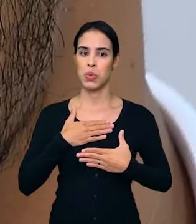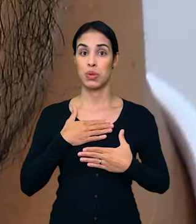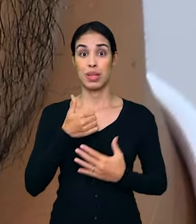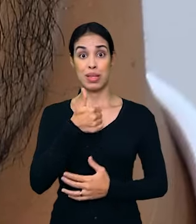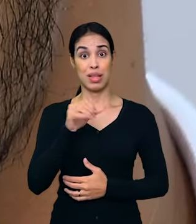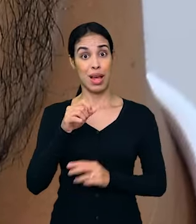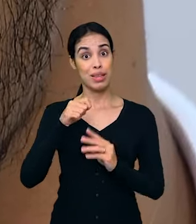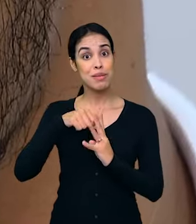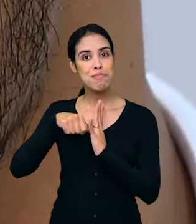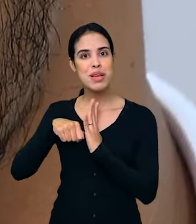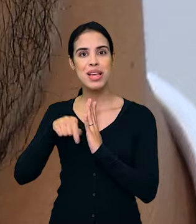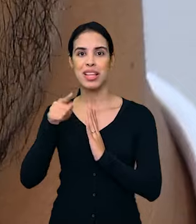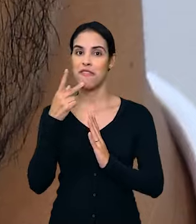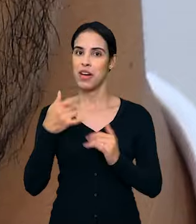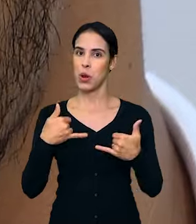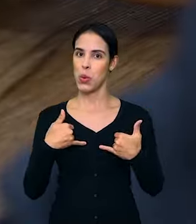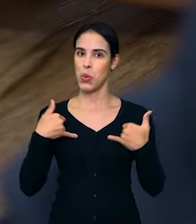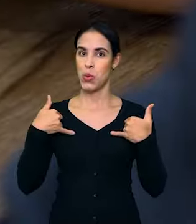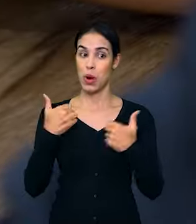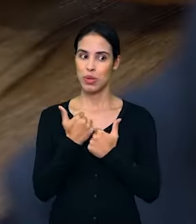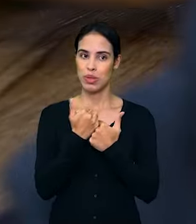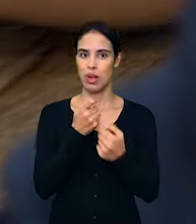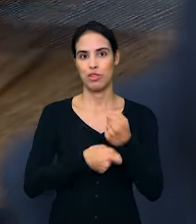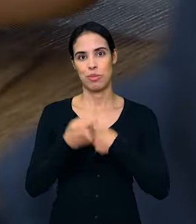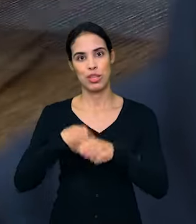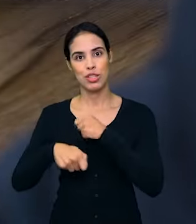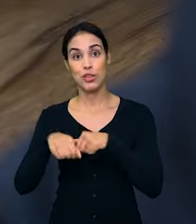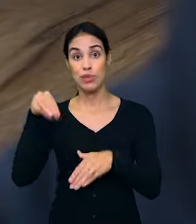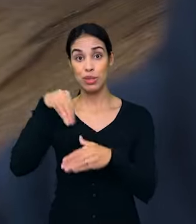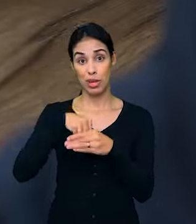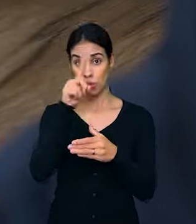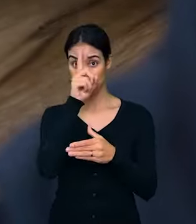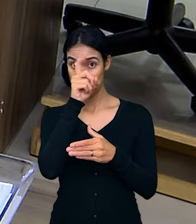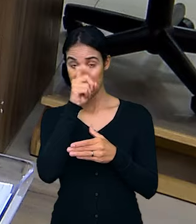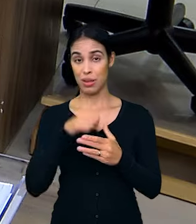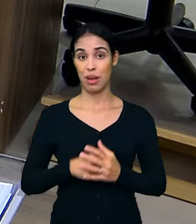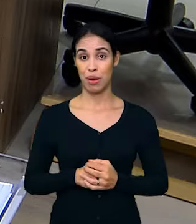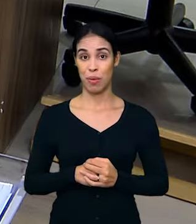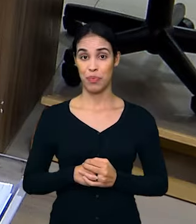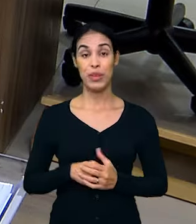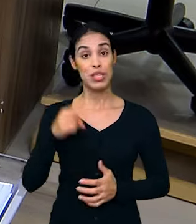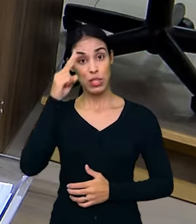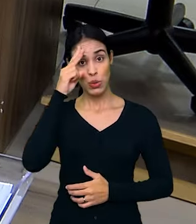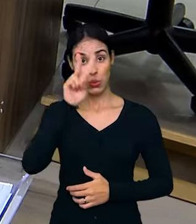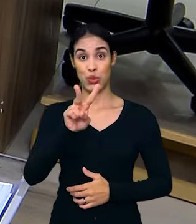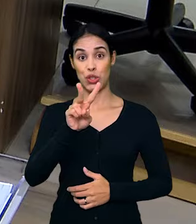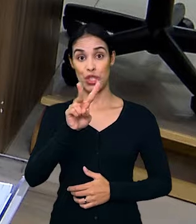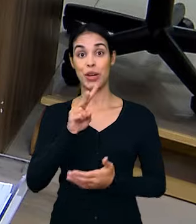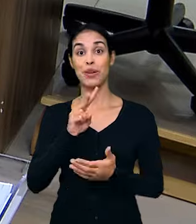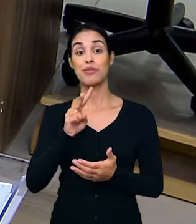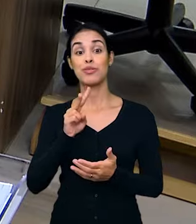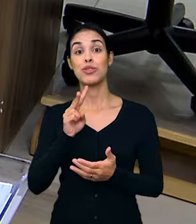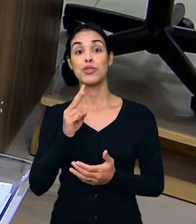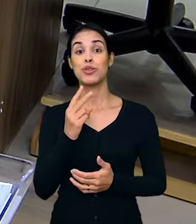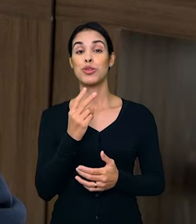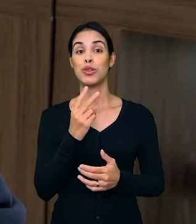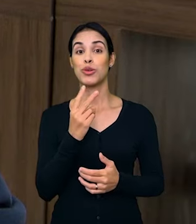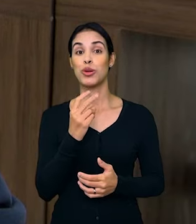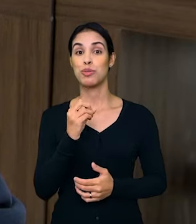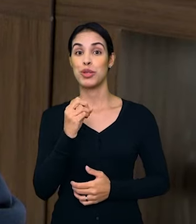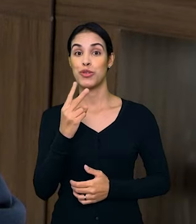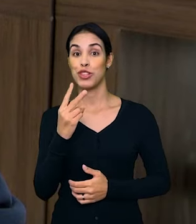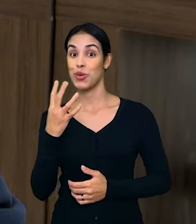Tem 10 meses que ele fala com orgulho que é auxiliar administrativo num hospital. Começou no segundo dia de 2024.